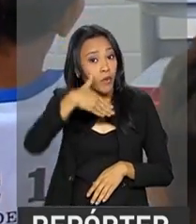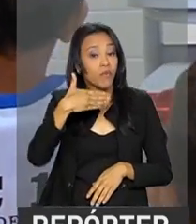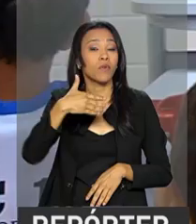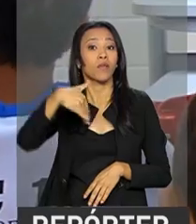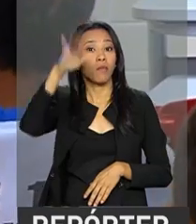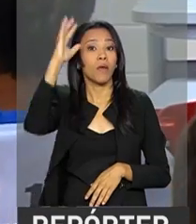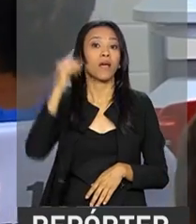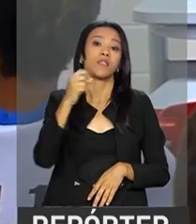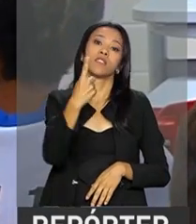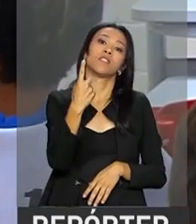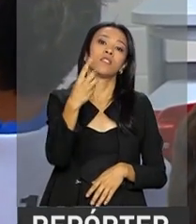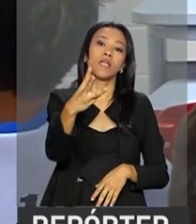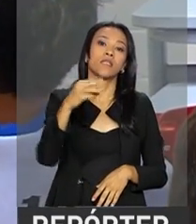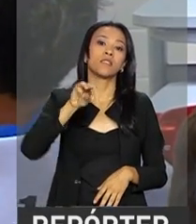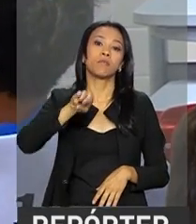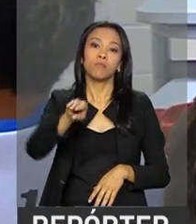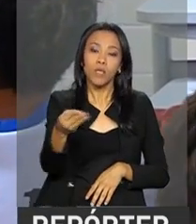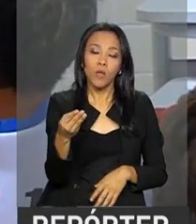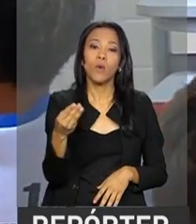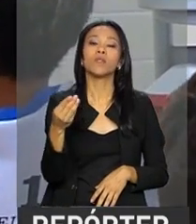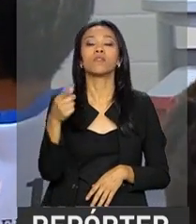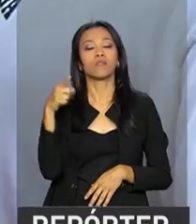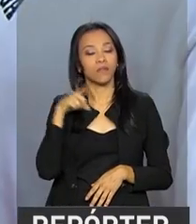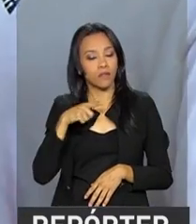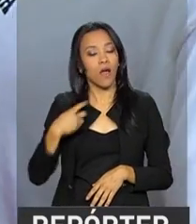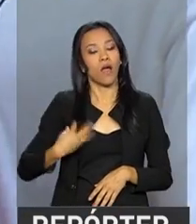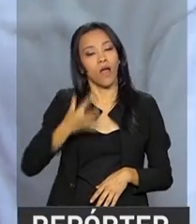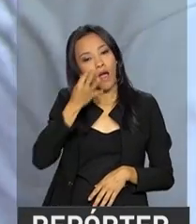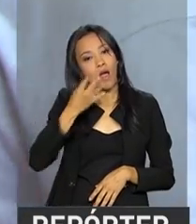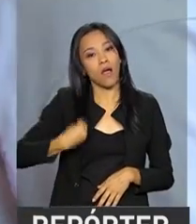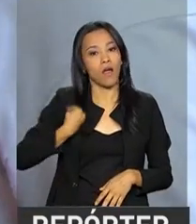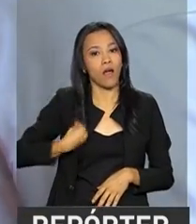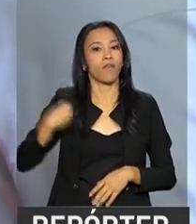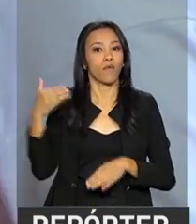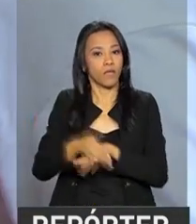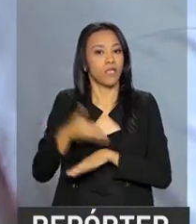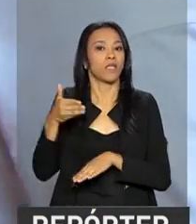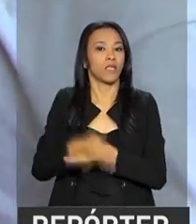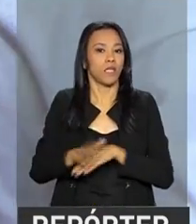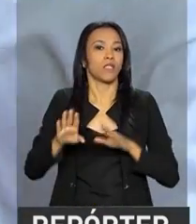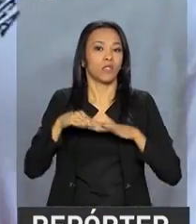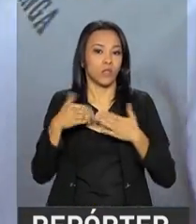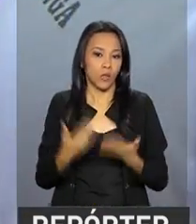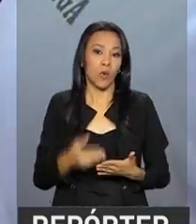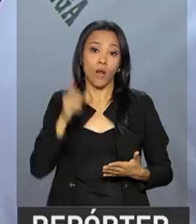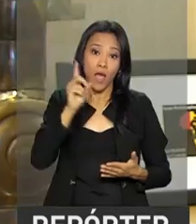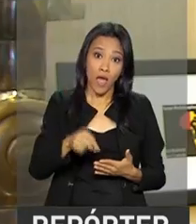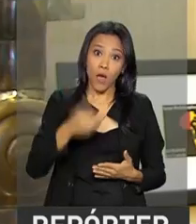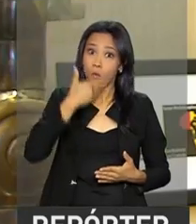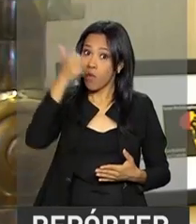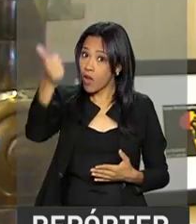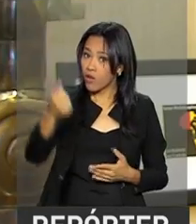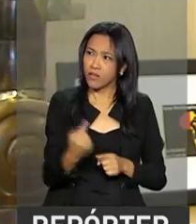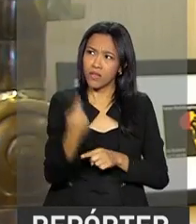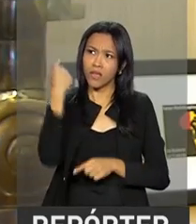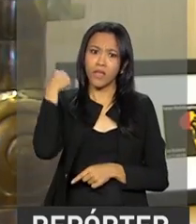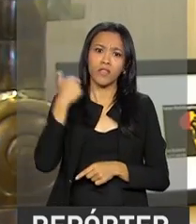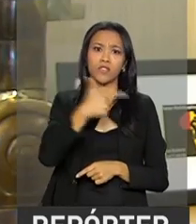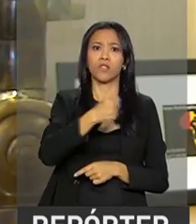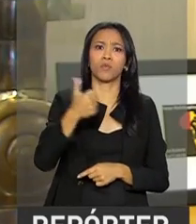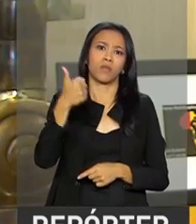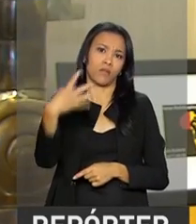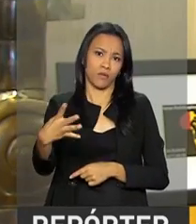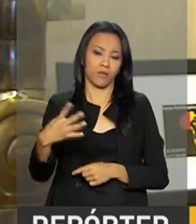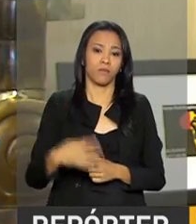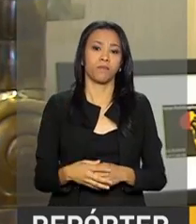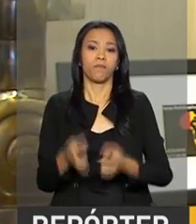mais de 13 milhões estão dentro da escola. Esse é o melhor índice desde 2014. A gente tem feito um trabalho